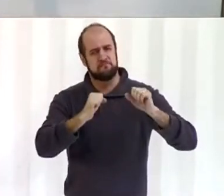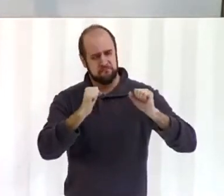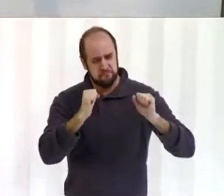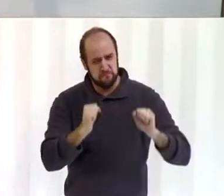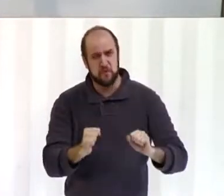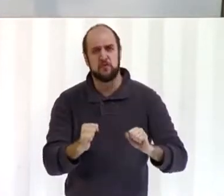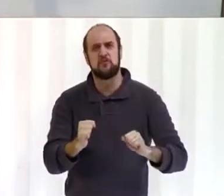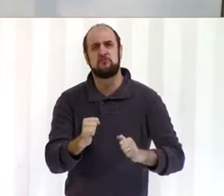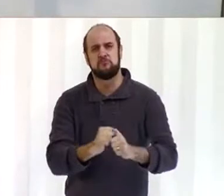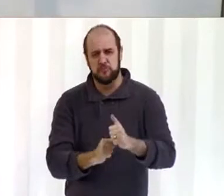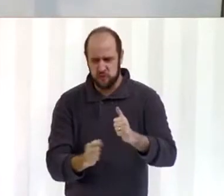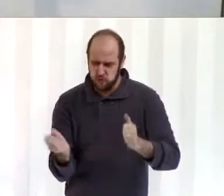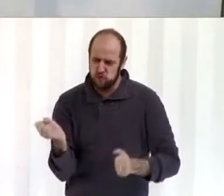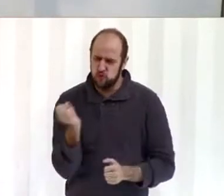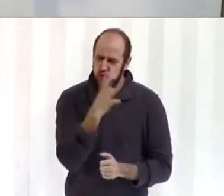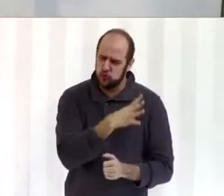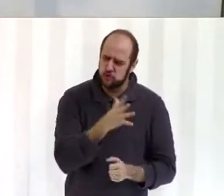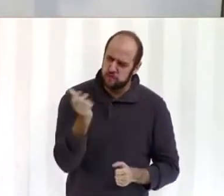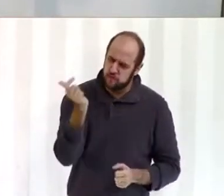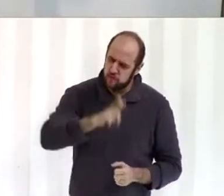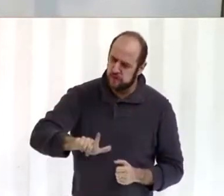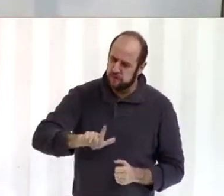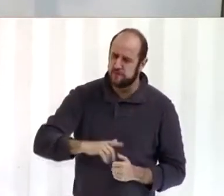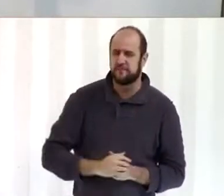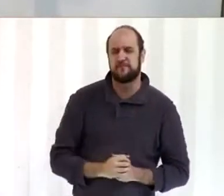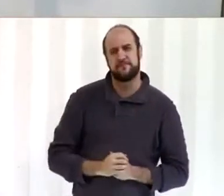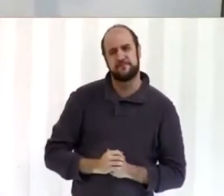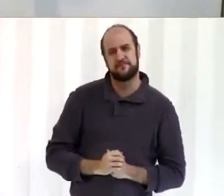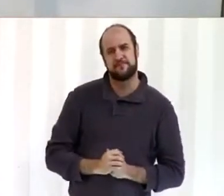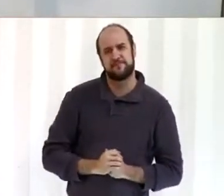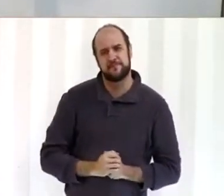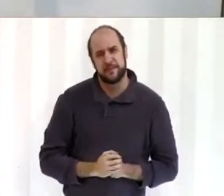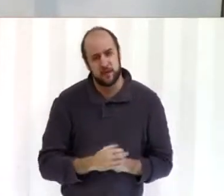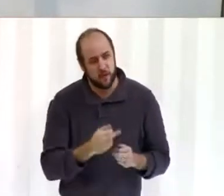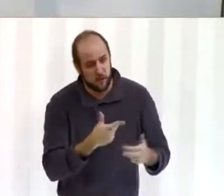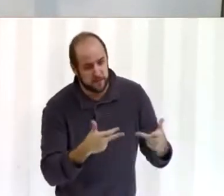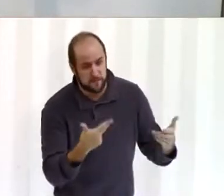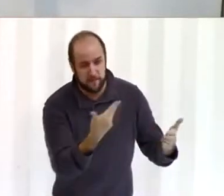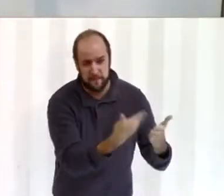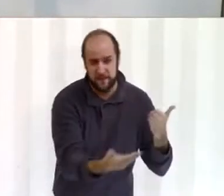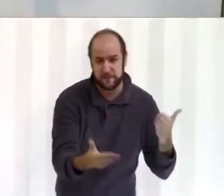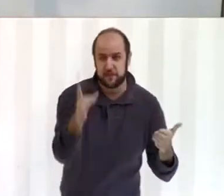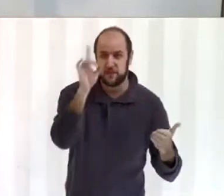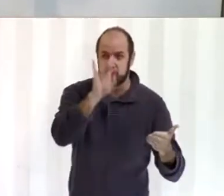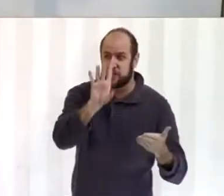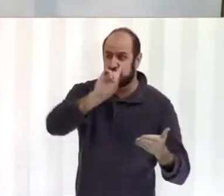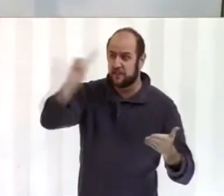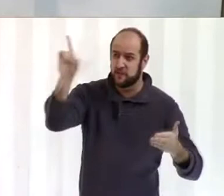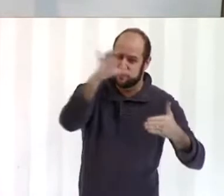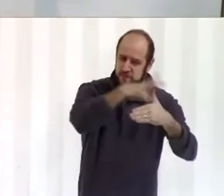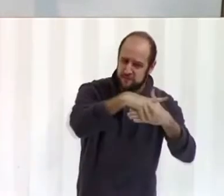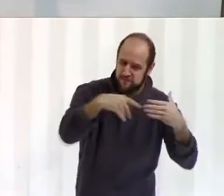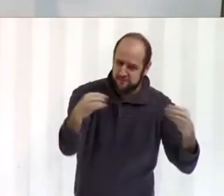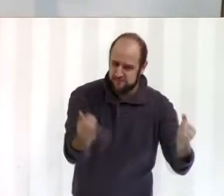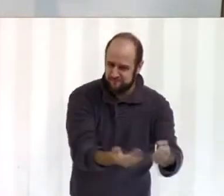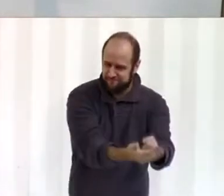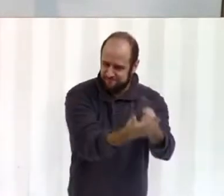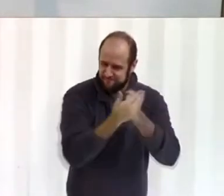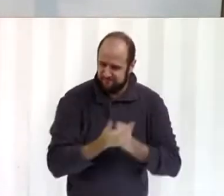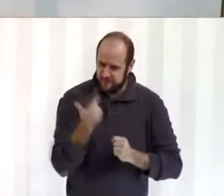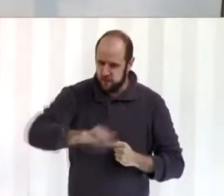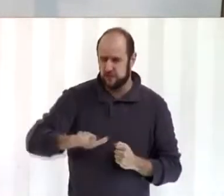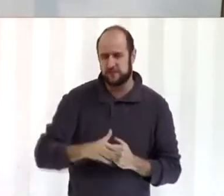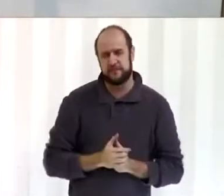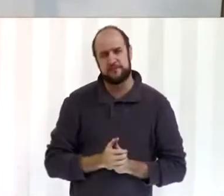de volta o que se perde, o que está sendo destruído, o que está sendo desgastado.